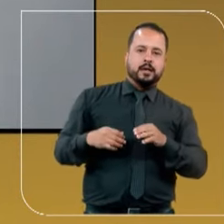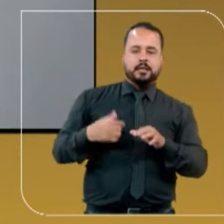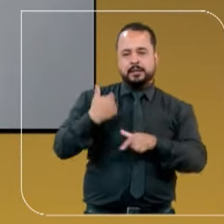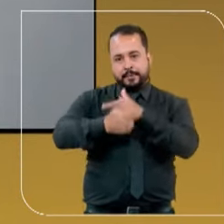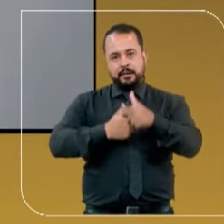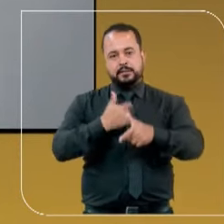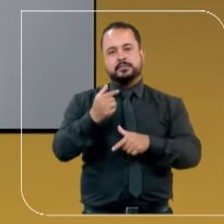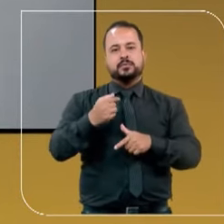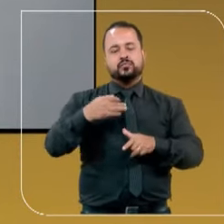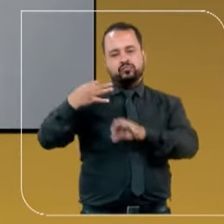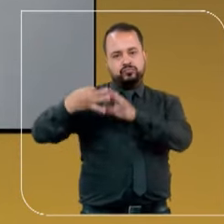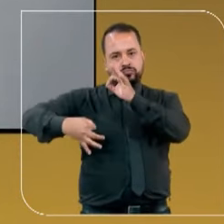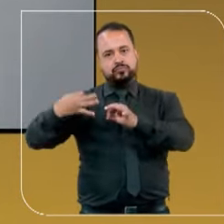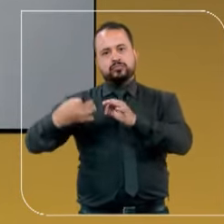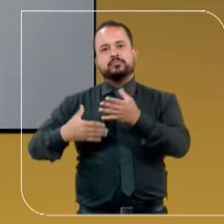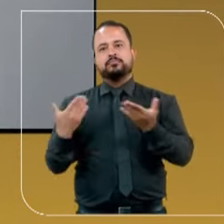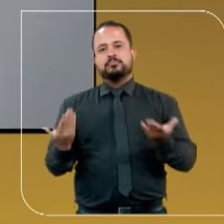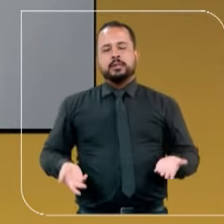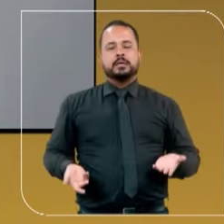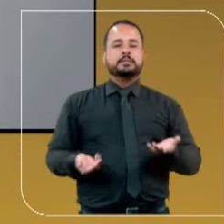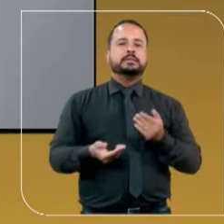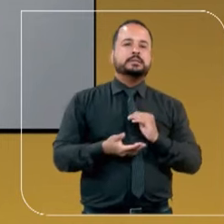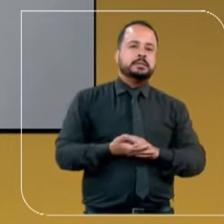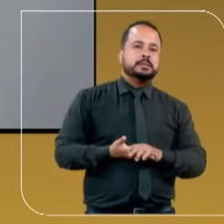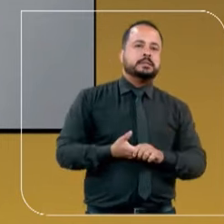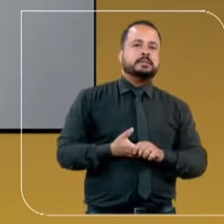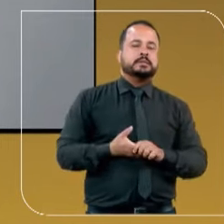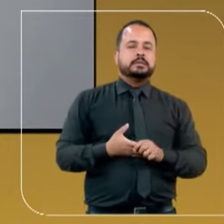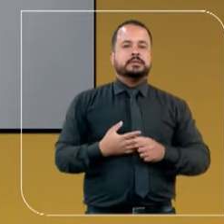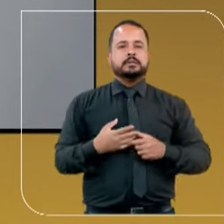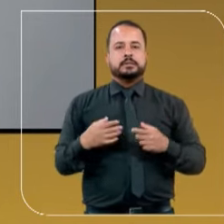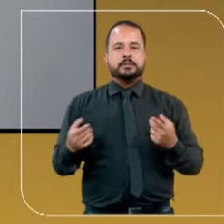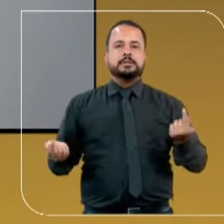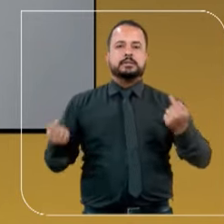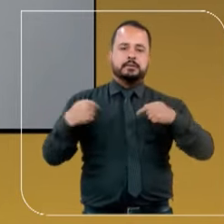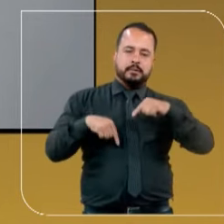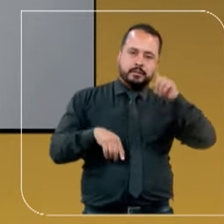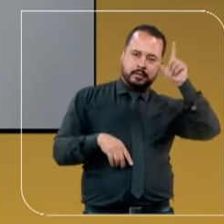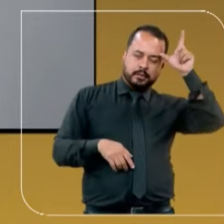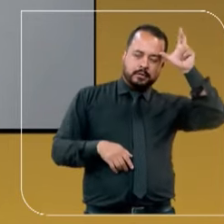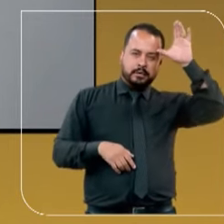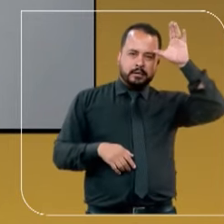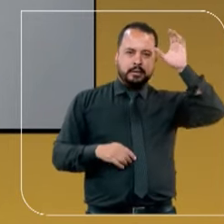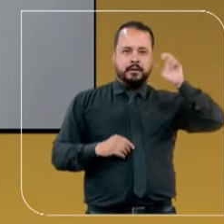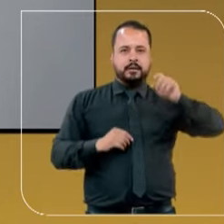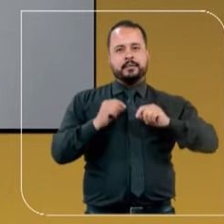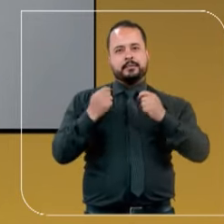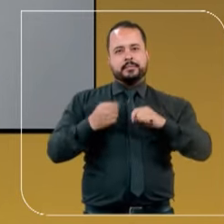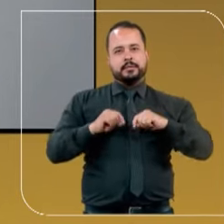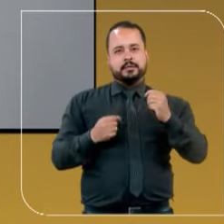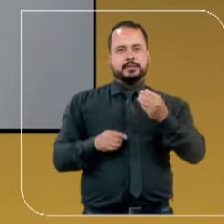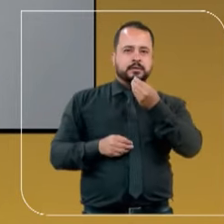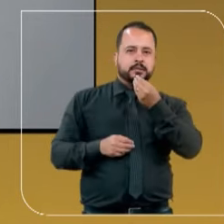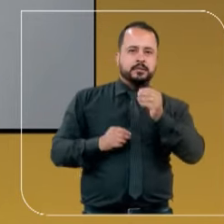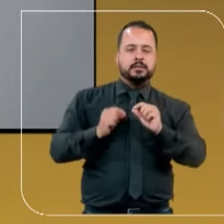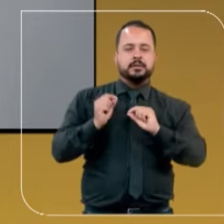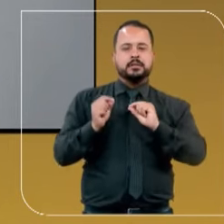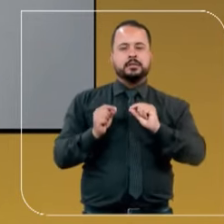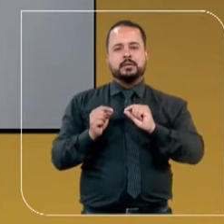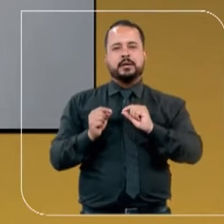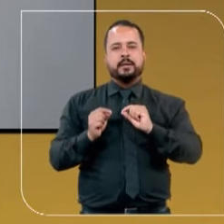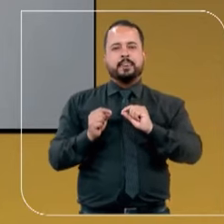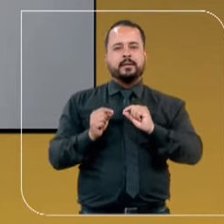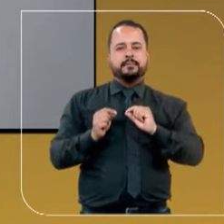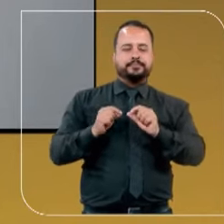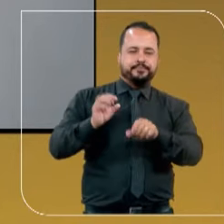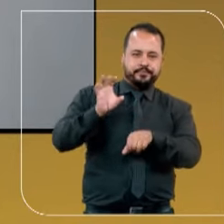a promoção do compartilhamento e descentralização do conhecimento, favorecendo o acesso universal aos cursos,